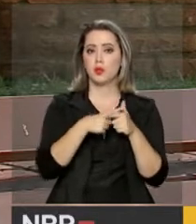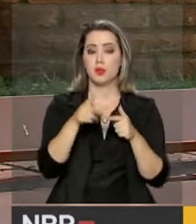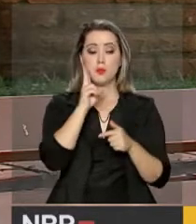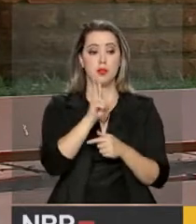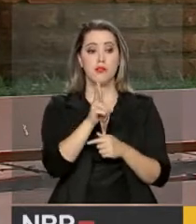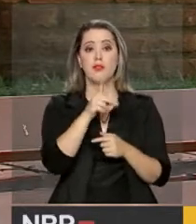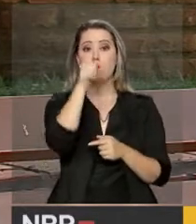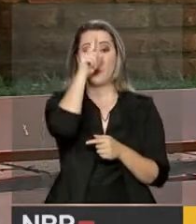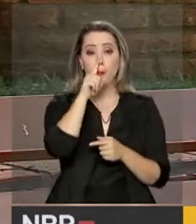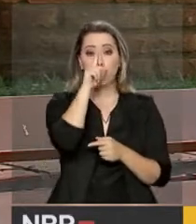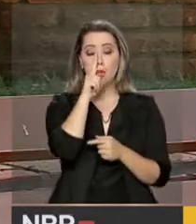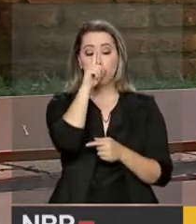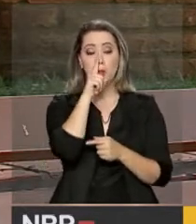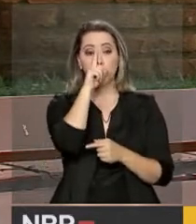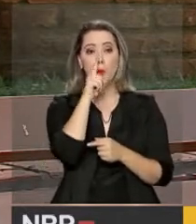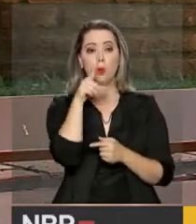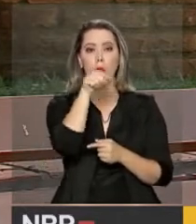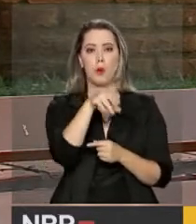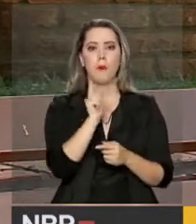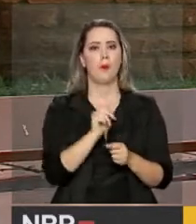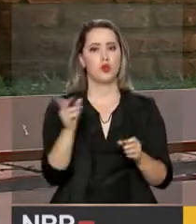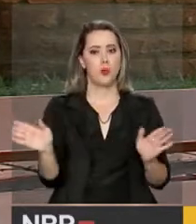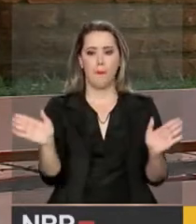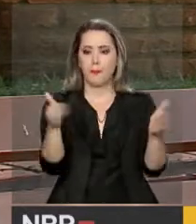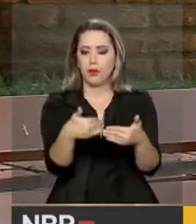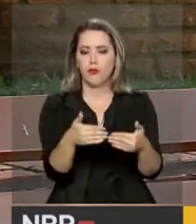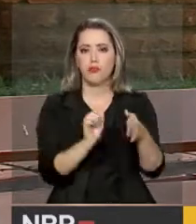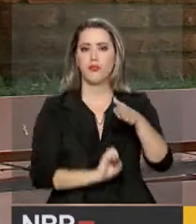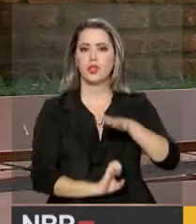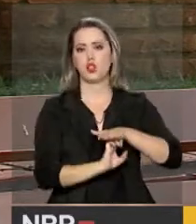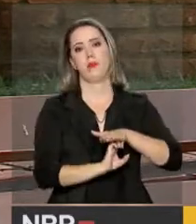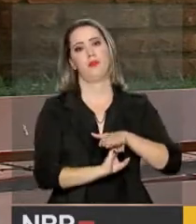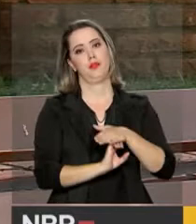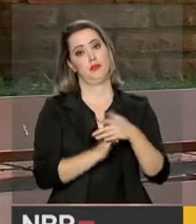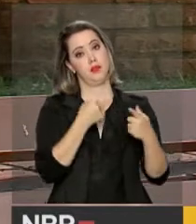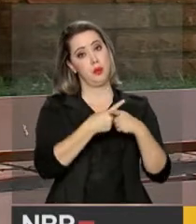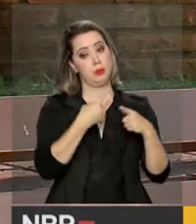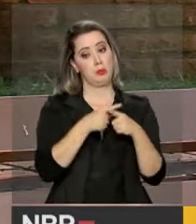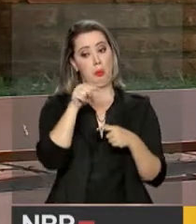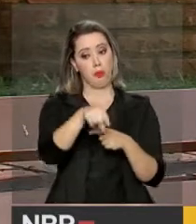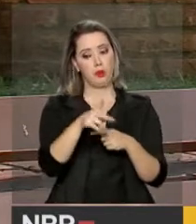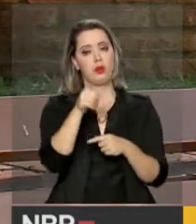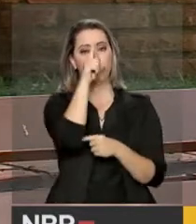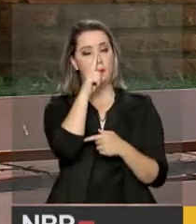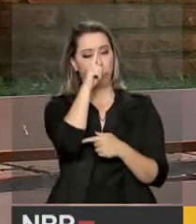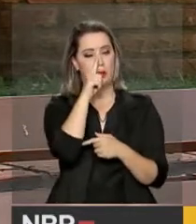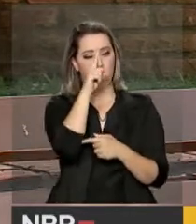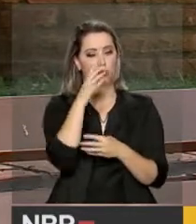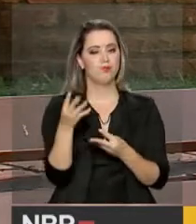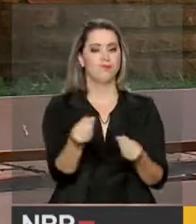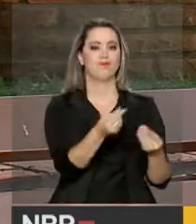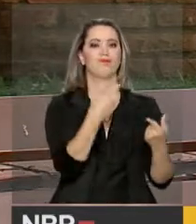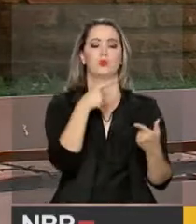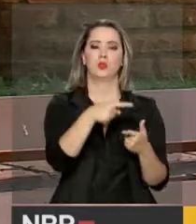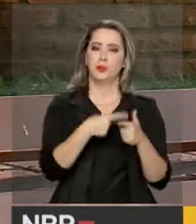pode paralisar a empresa. Isso não é propriamente uma penalidade, mas é uma medida de proteção, mas que causa